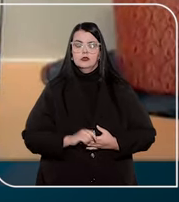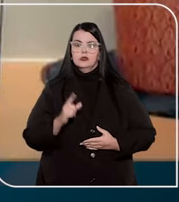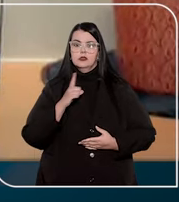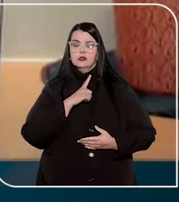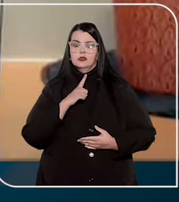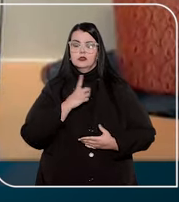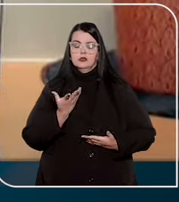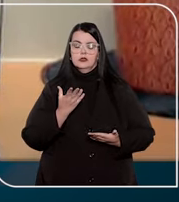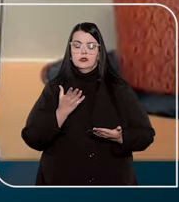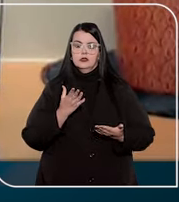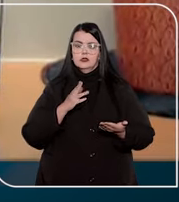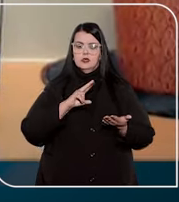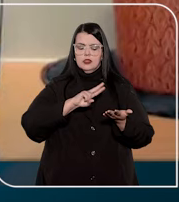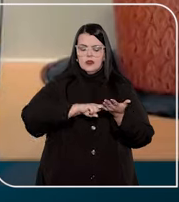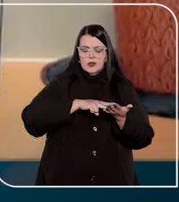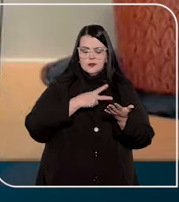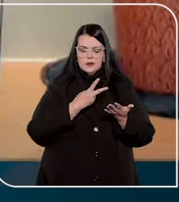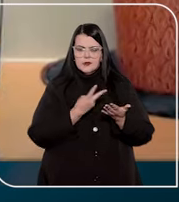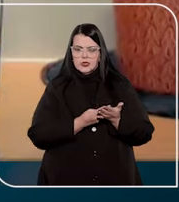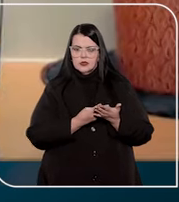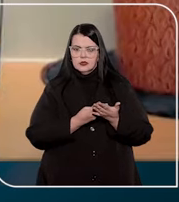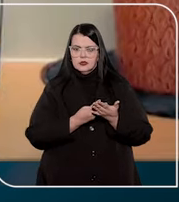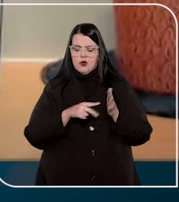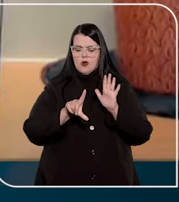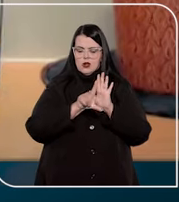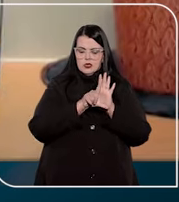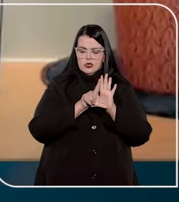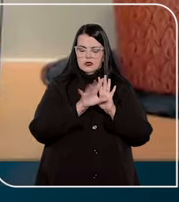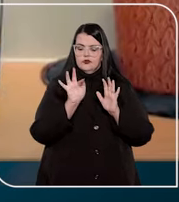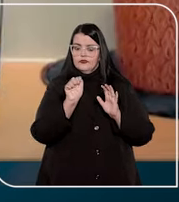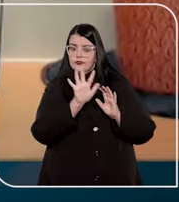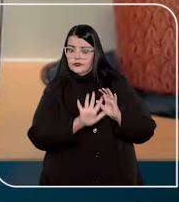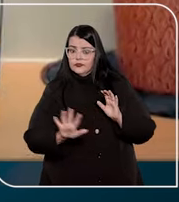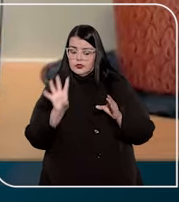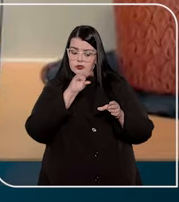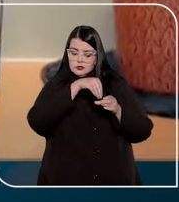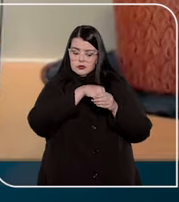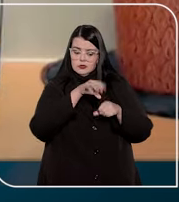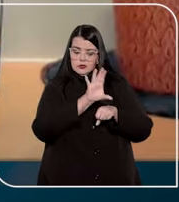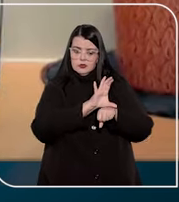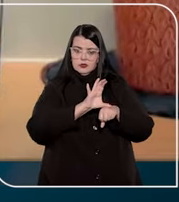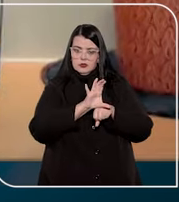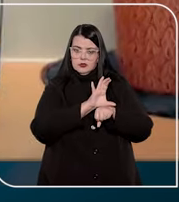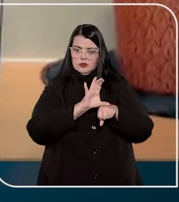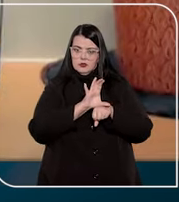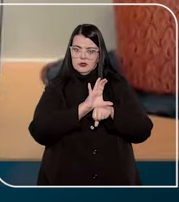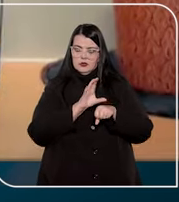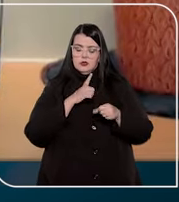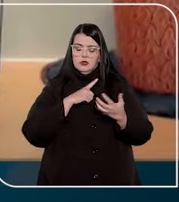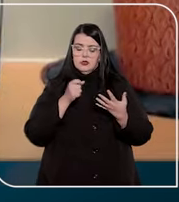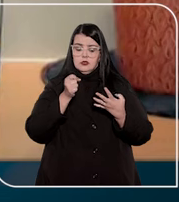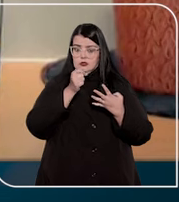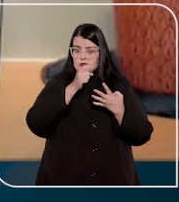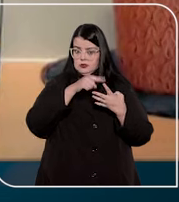da interpretação da legislação federal infraconstitucional. Então, esse é um primeiro aspecto de